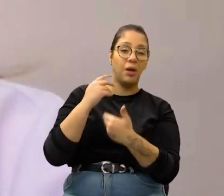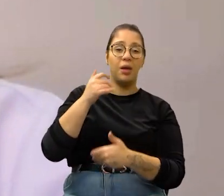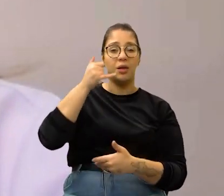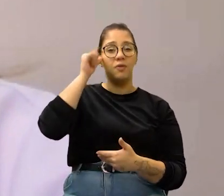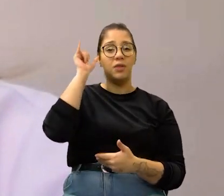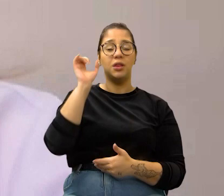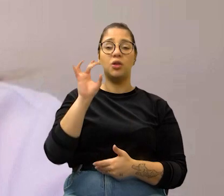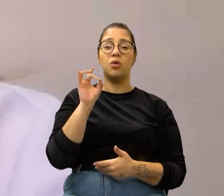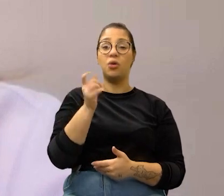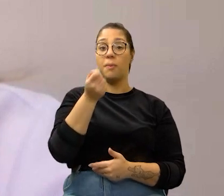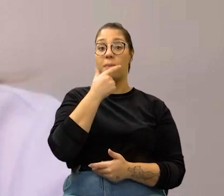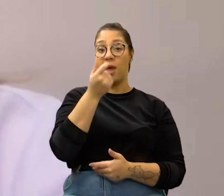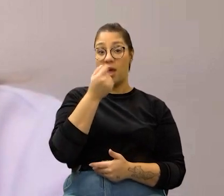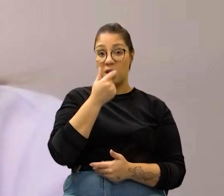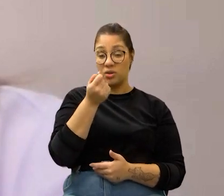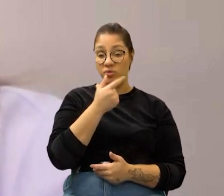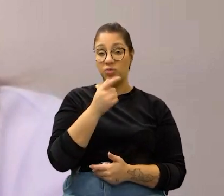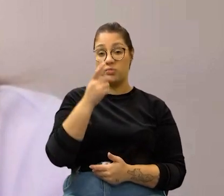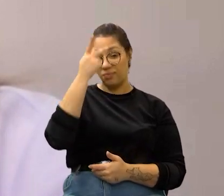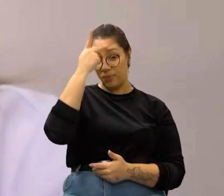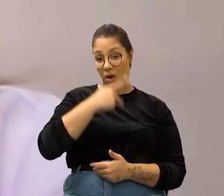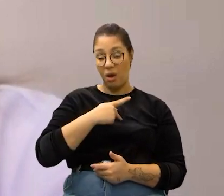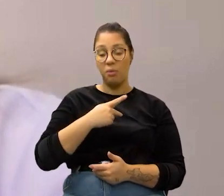procure orientações, não se automedique só.